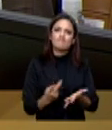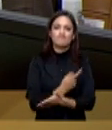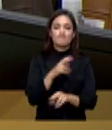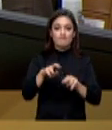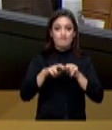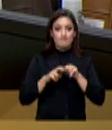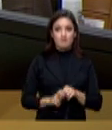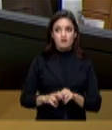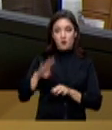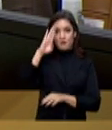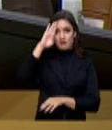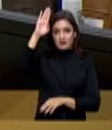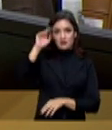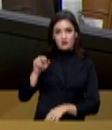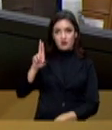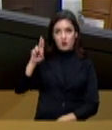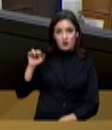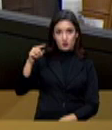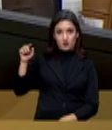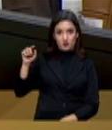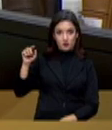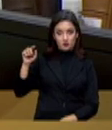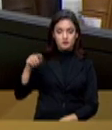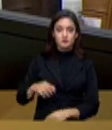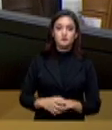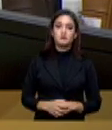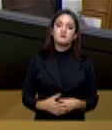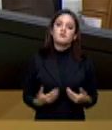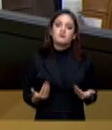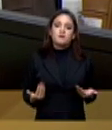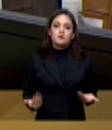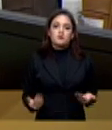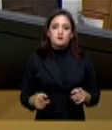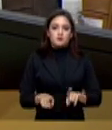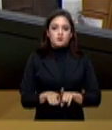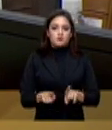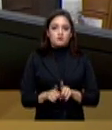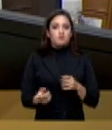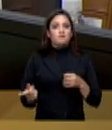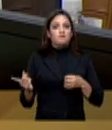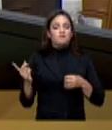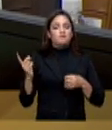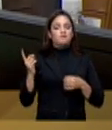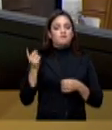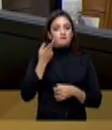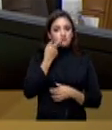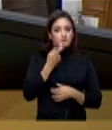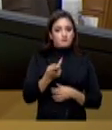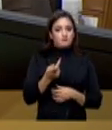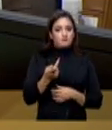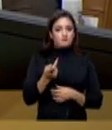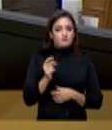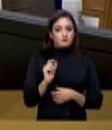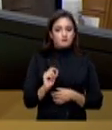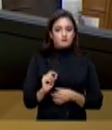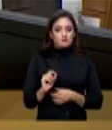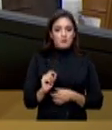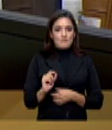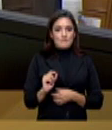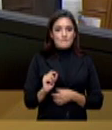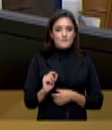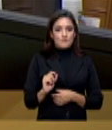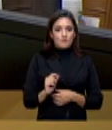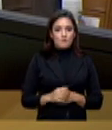pelo ente Central neste ponto e Retorno à questão se o presidente a partir daí